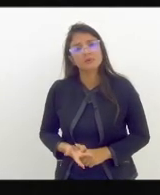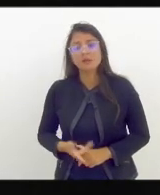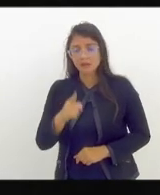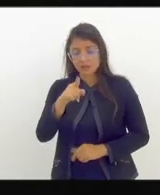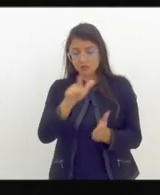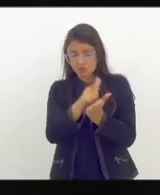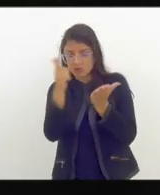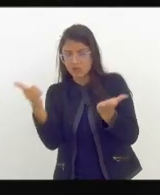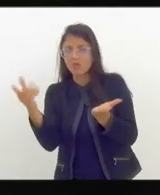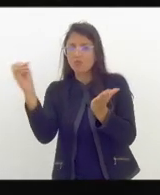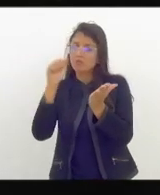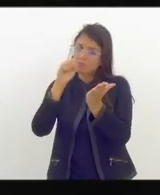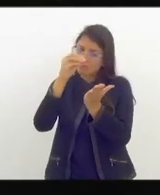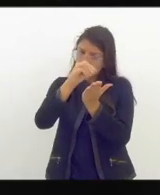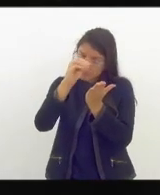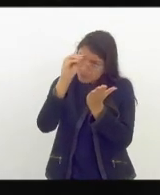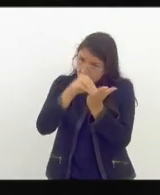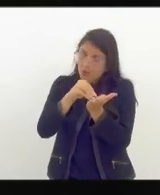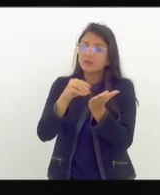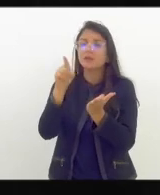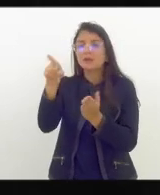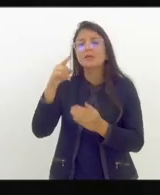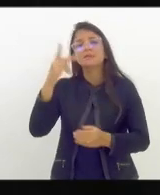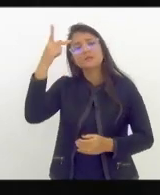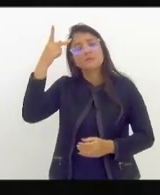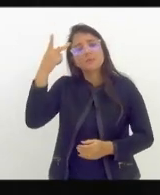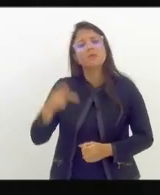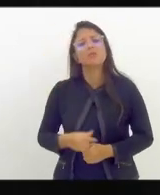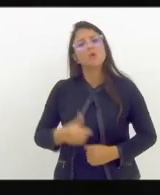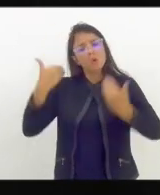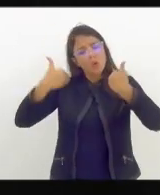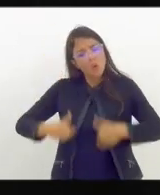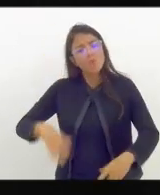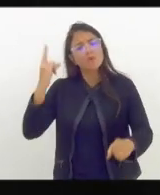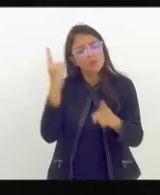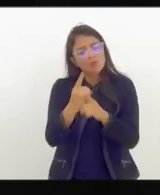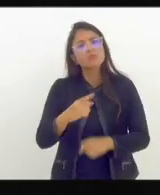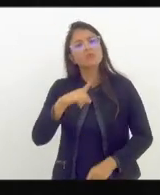publicou nessa quinta-feira, o corpo foi encontrado realmente